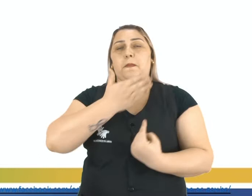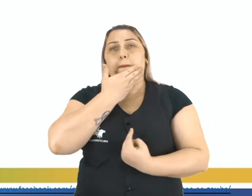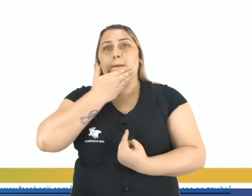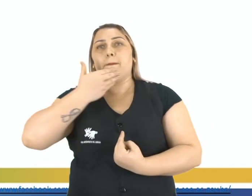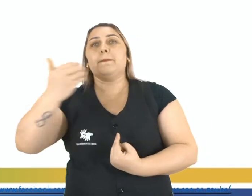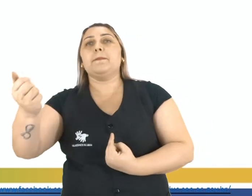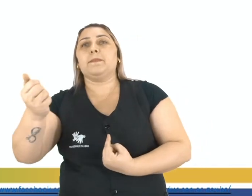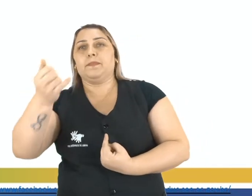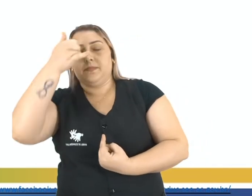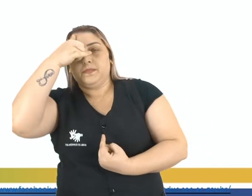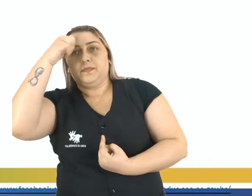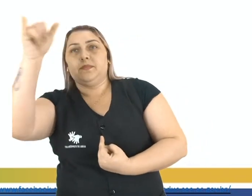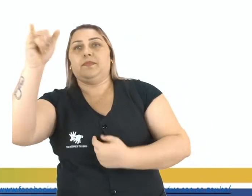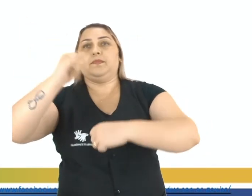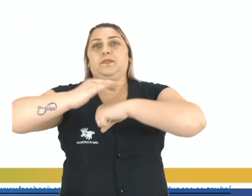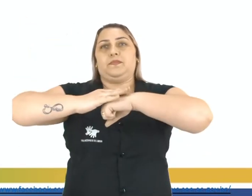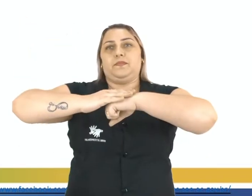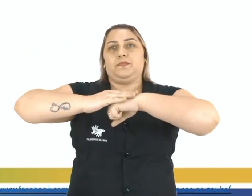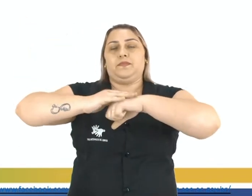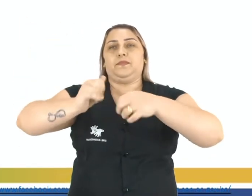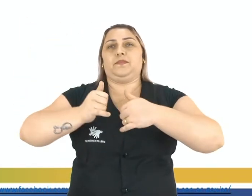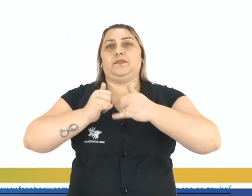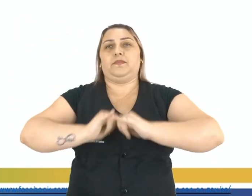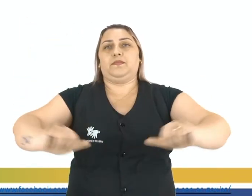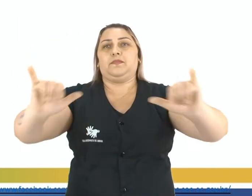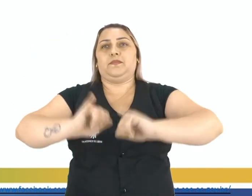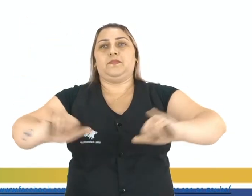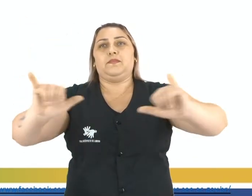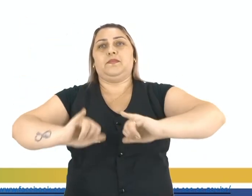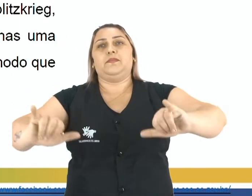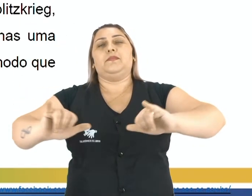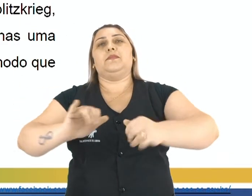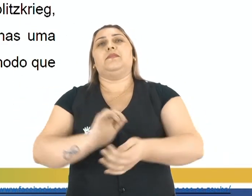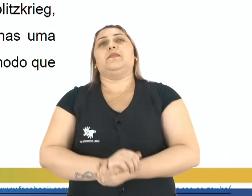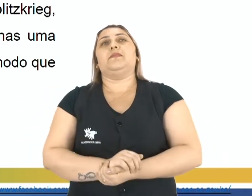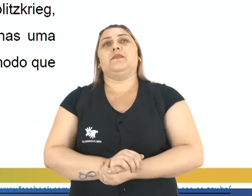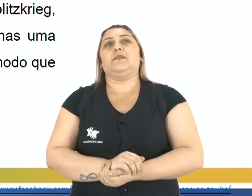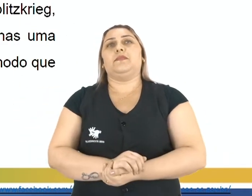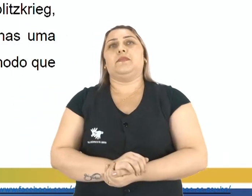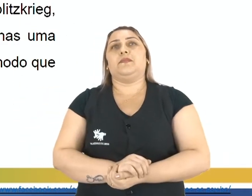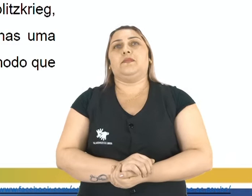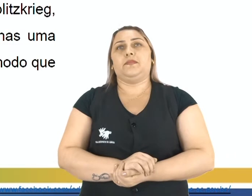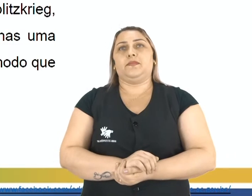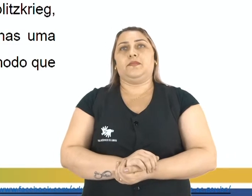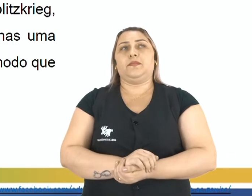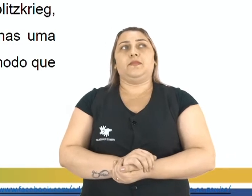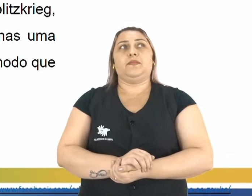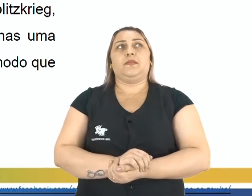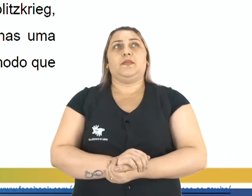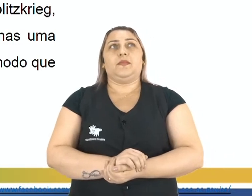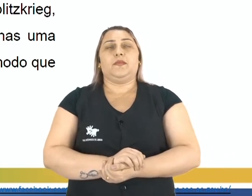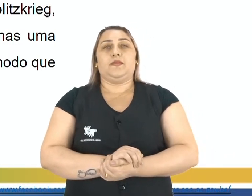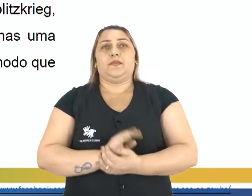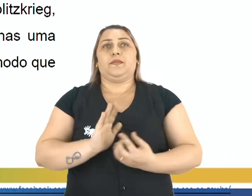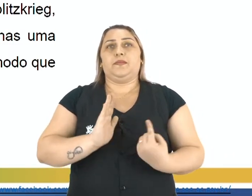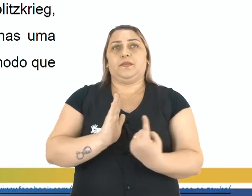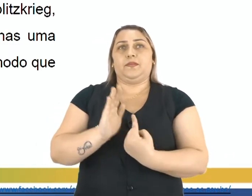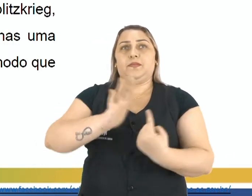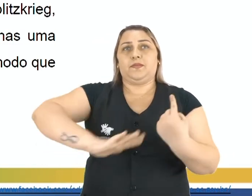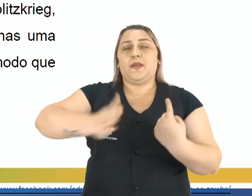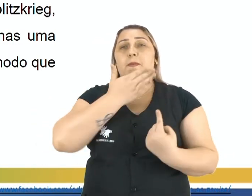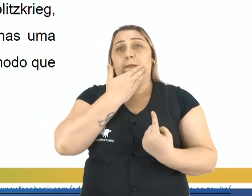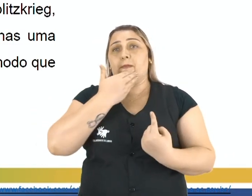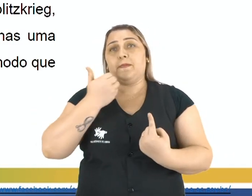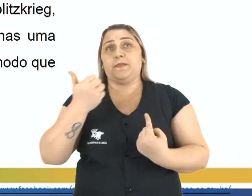social é o melhor remédio. Foi publicado esse editorial e que dizia isso. O isolamento social é o